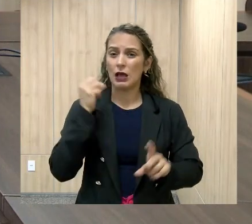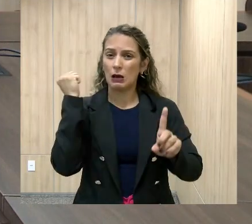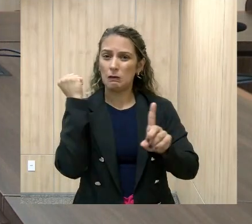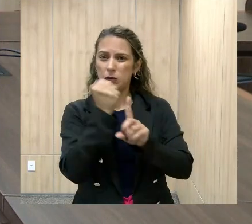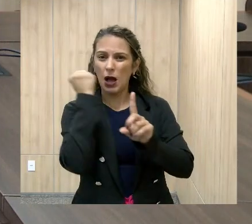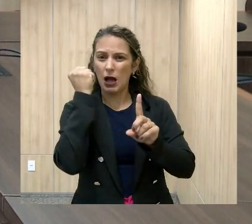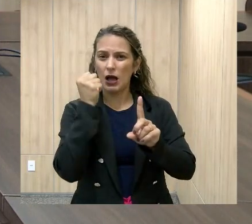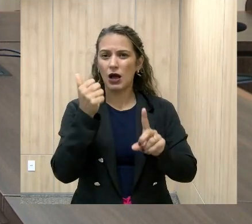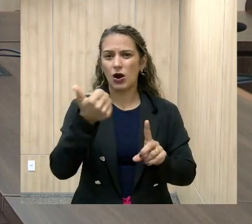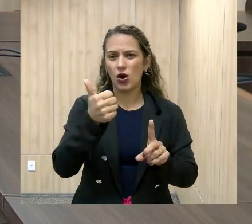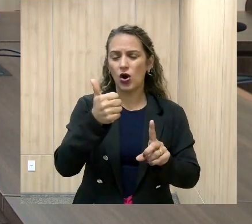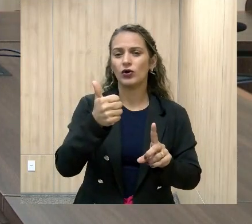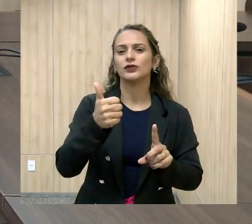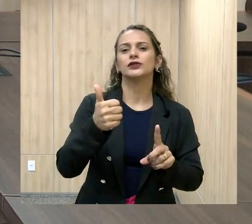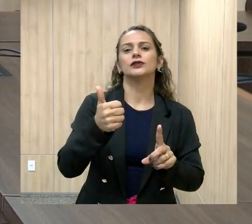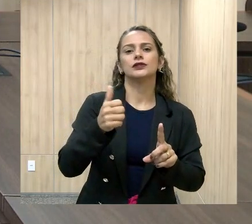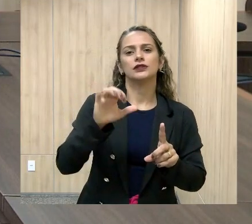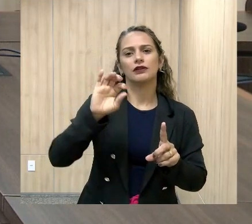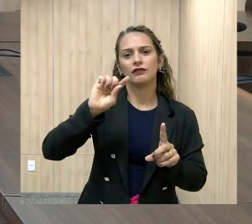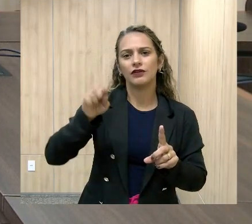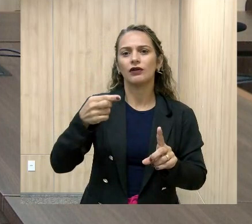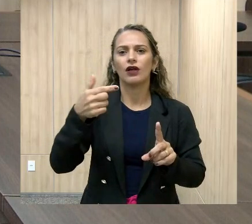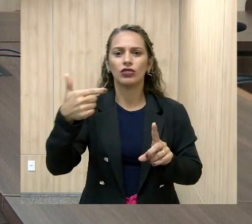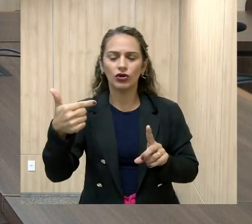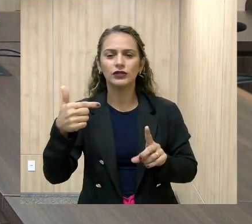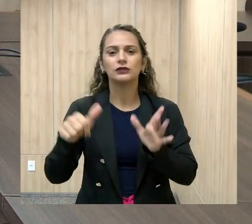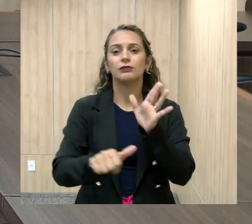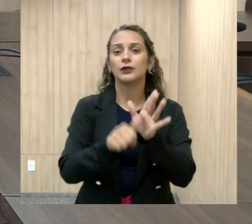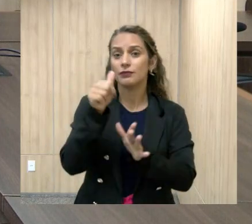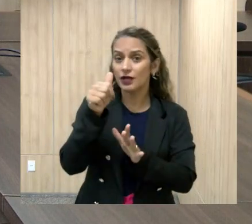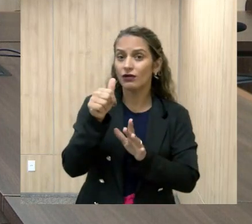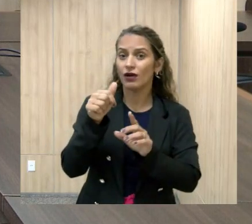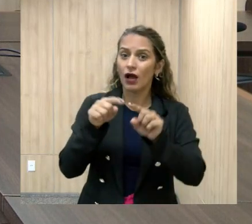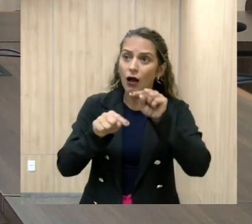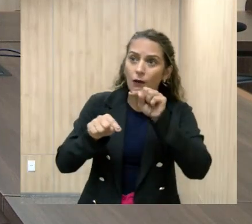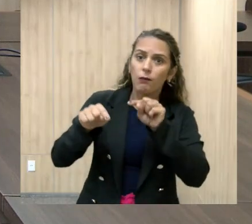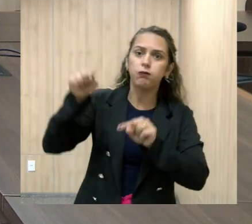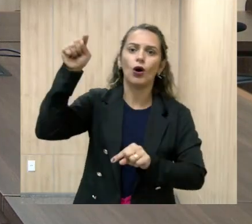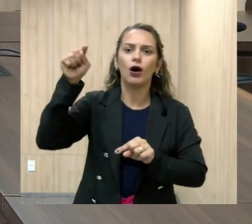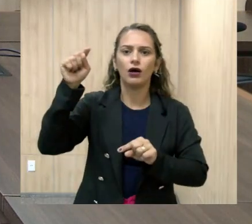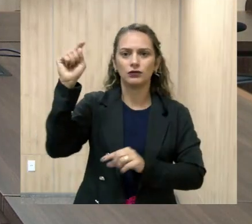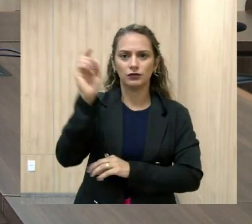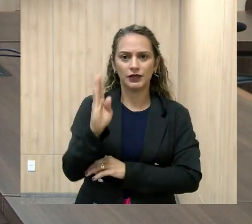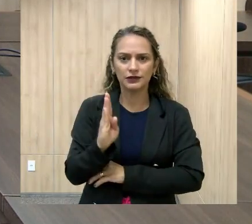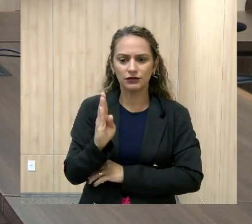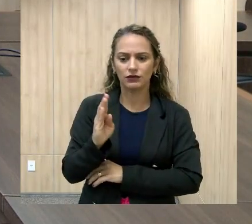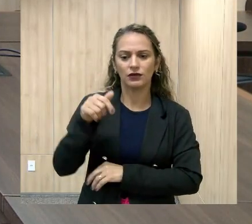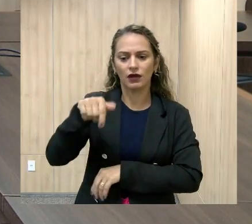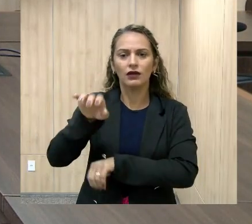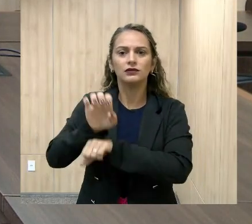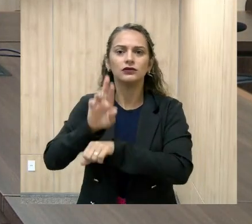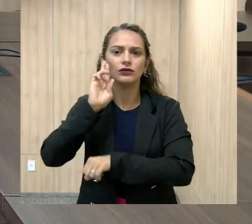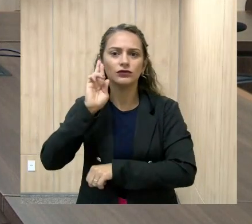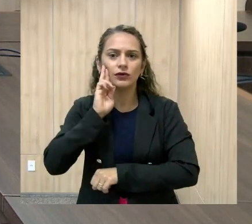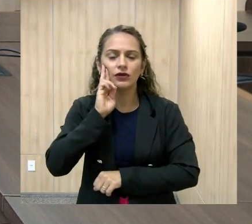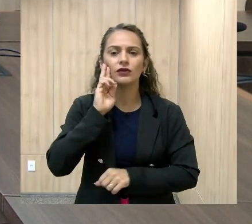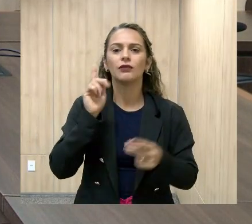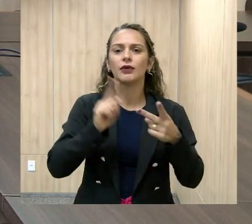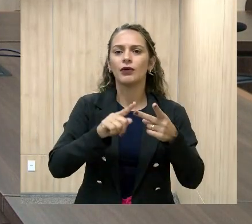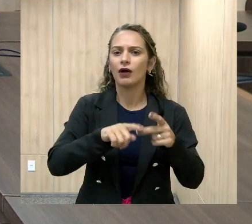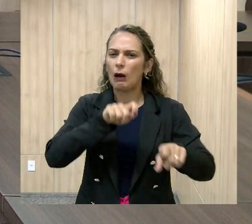homicídio de mulheres 11,2 que é primeiro lugar feminicídio é feminicídio três.1 primeiro lugar